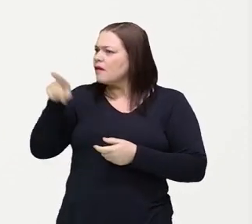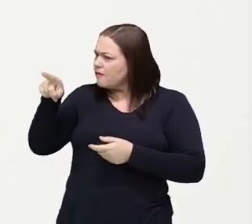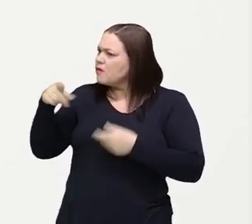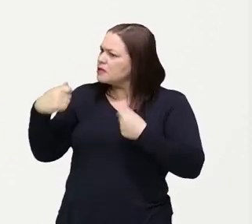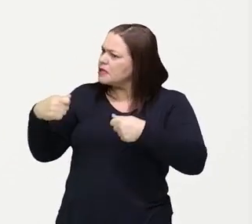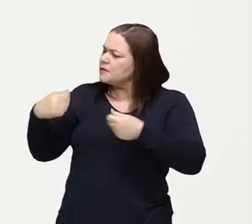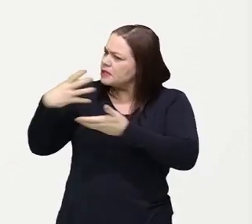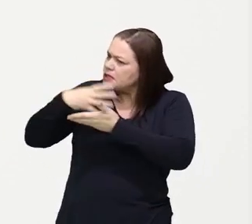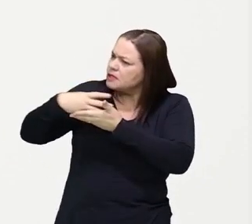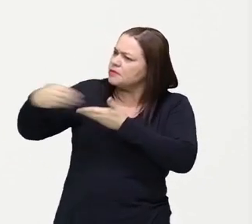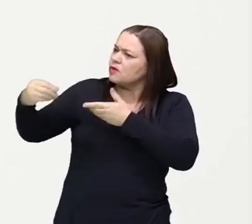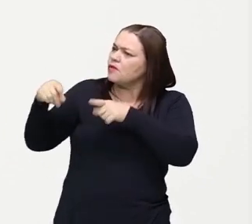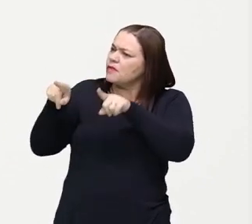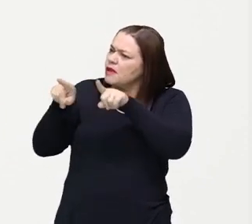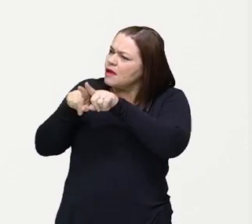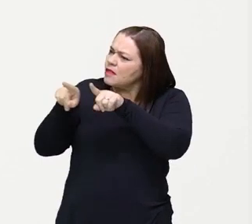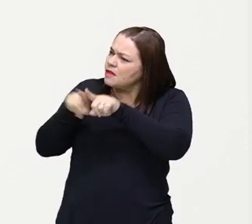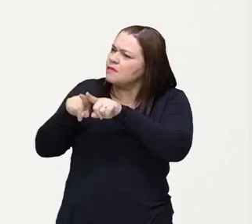o mesmo.